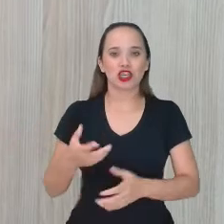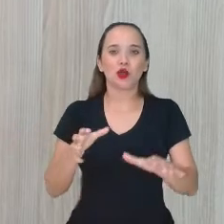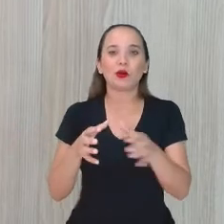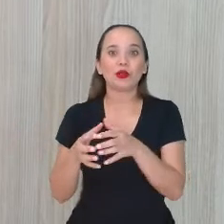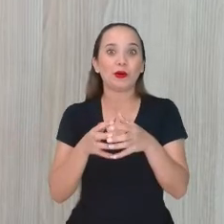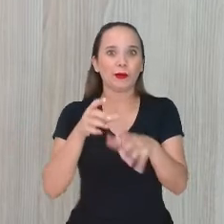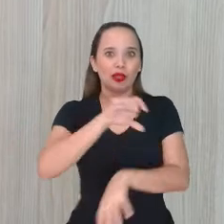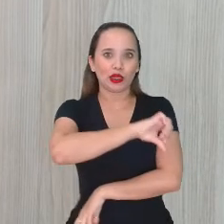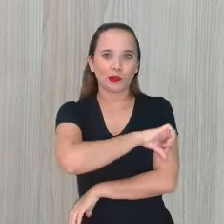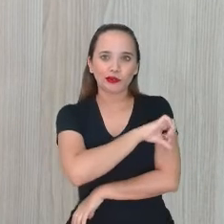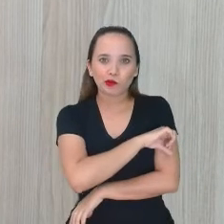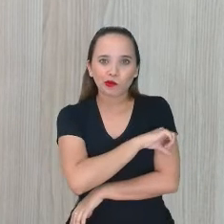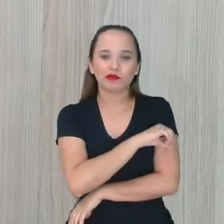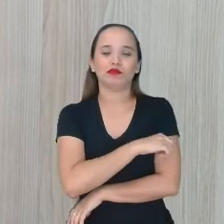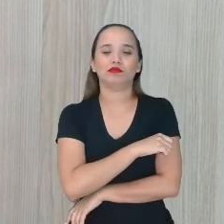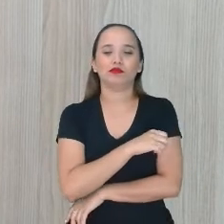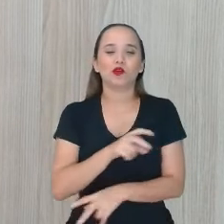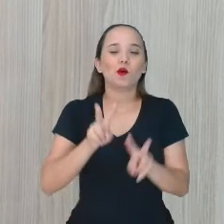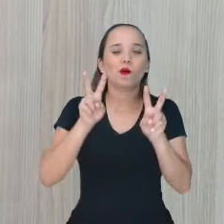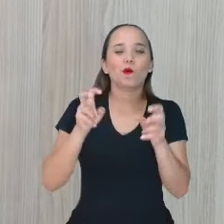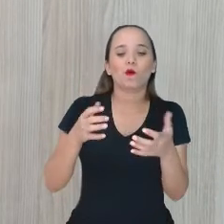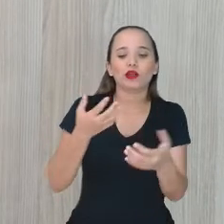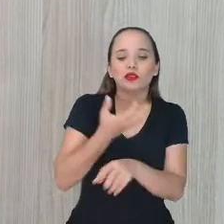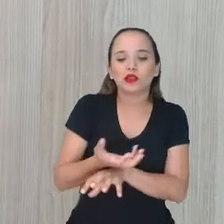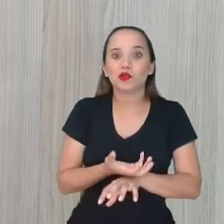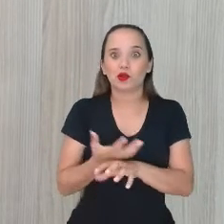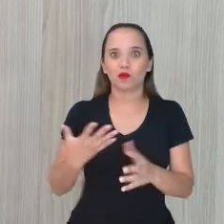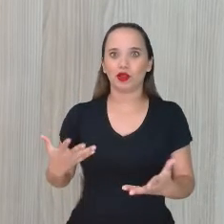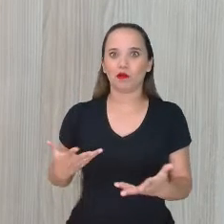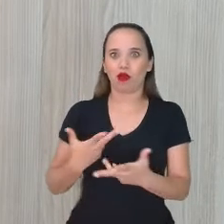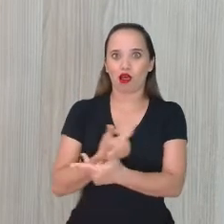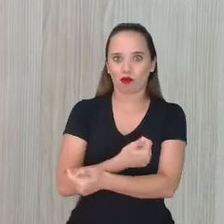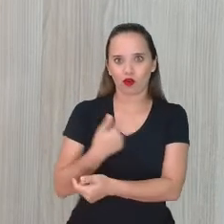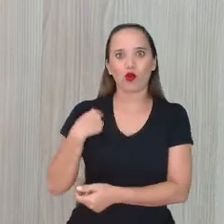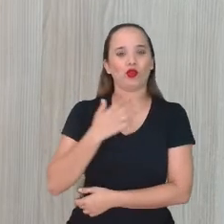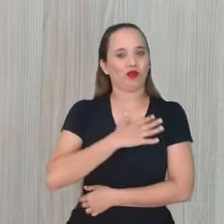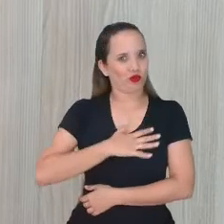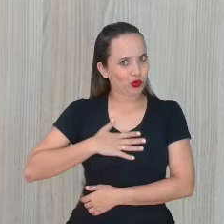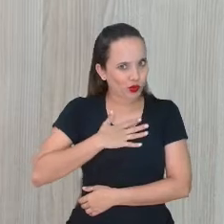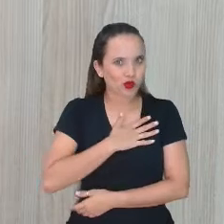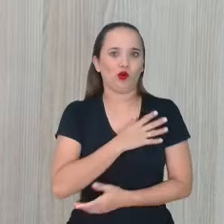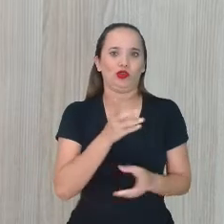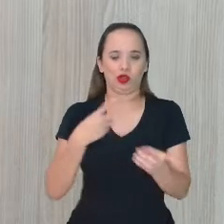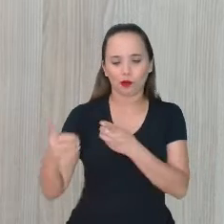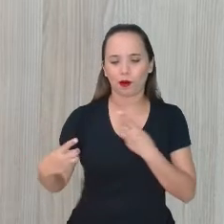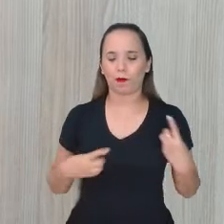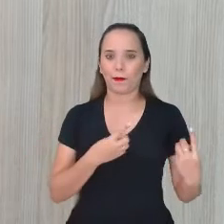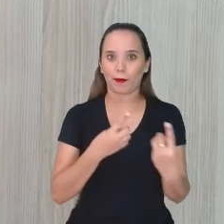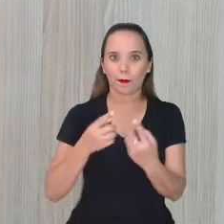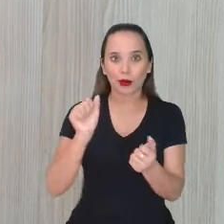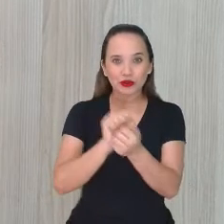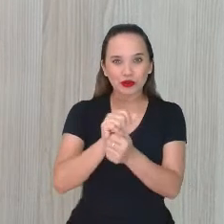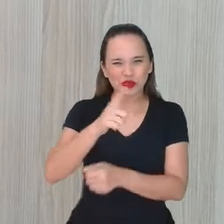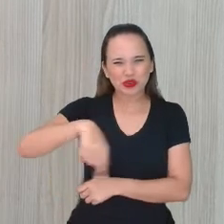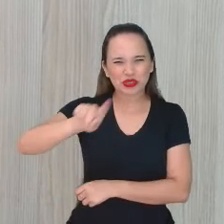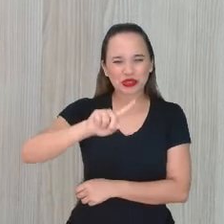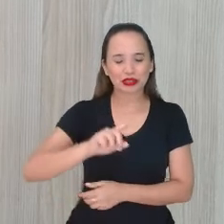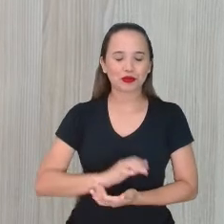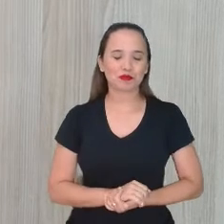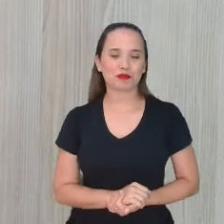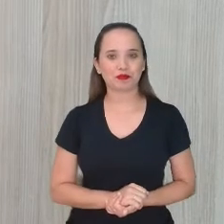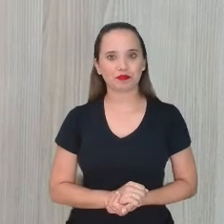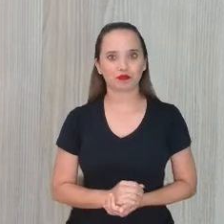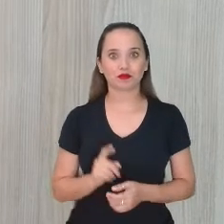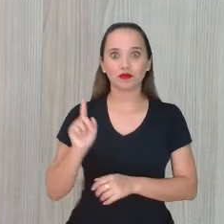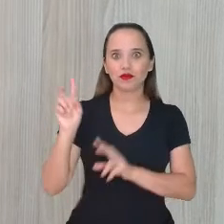nono ano, trabalhando essa disciplina fantástica que a gente gosta bastante de estar aqui dialogando com vocês. E